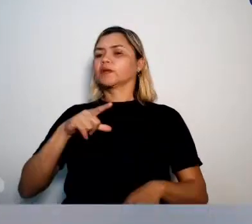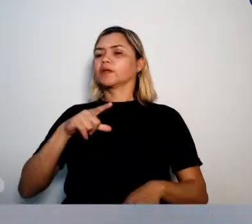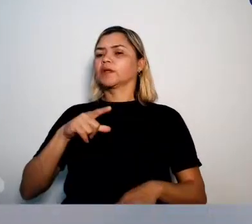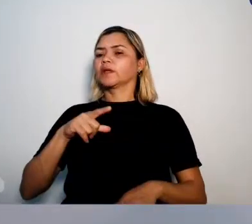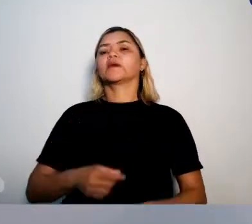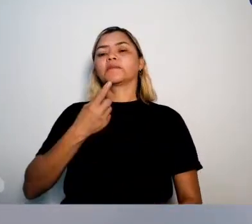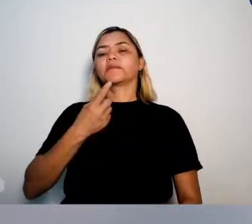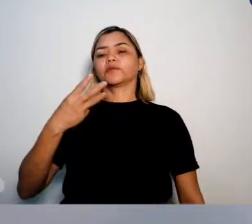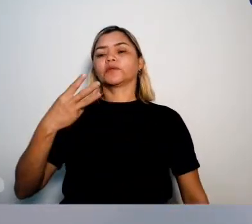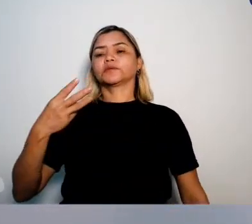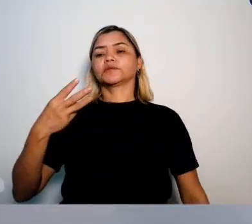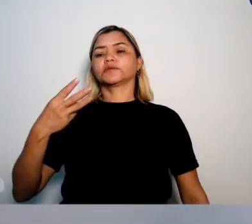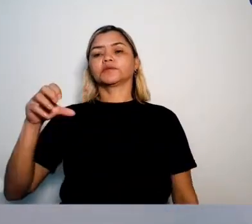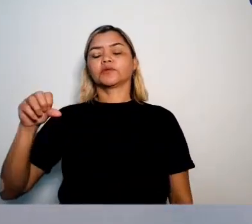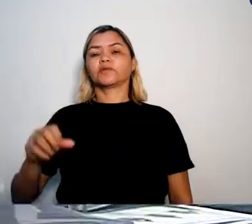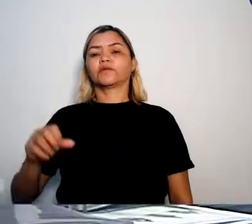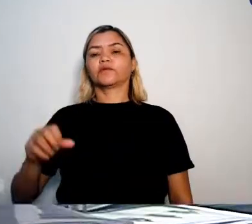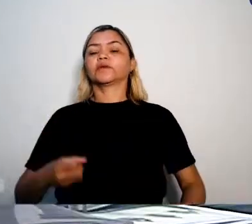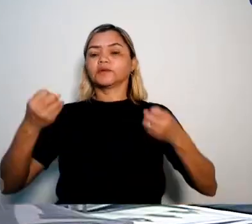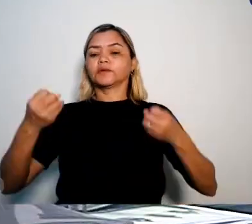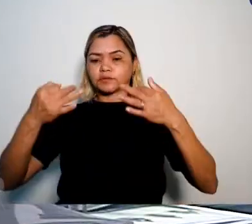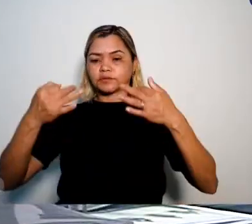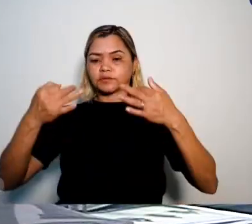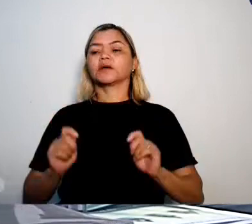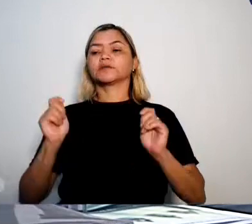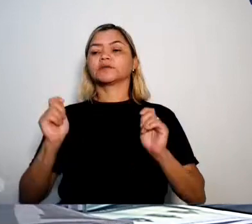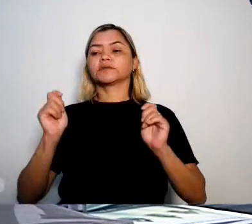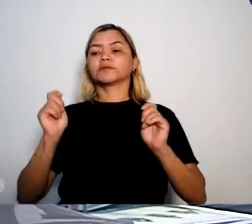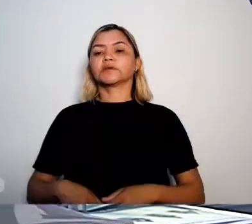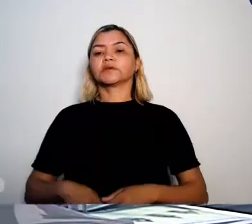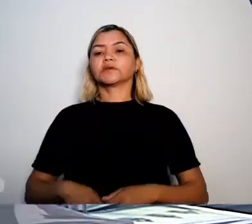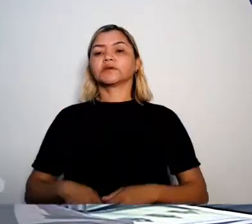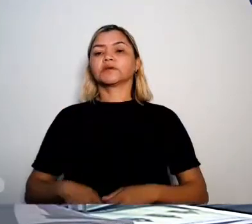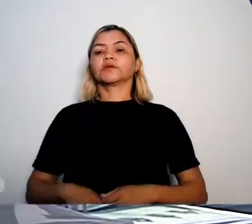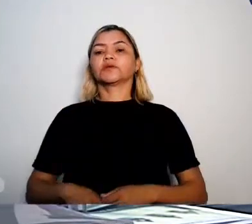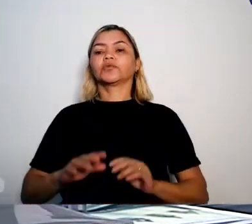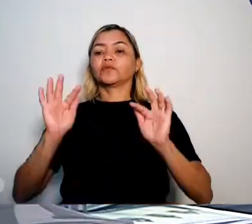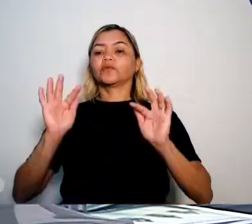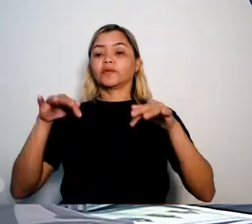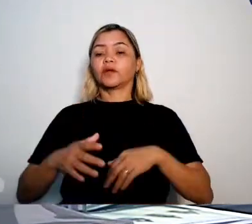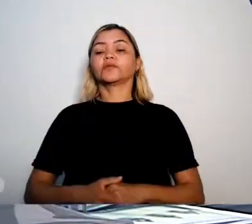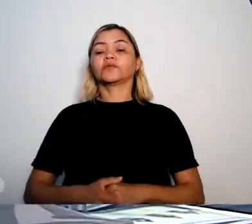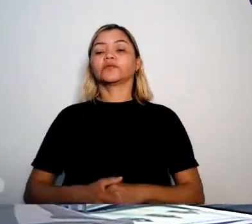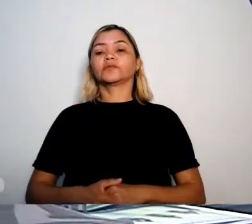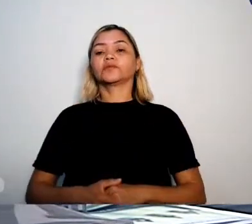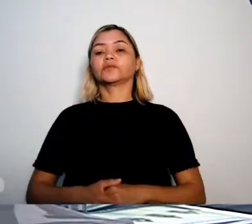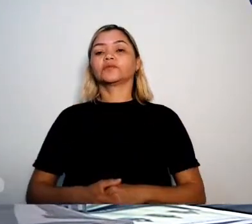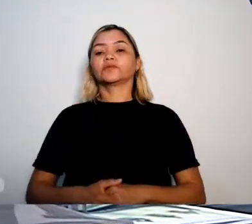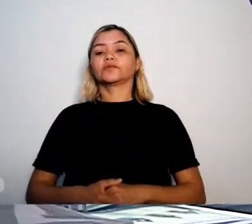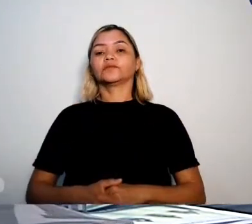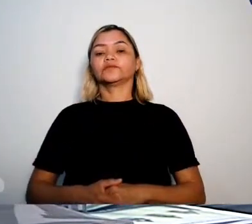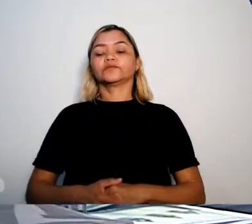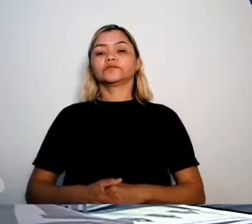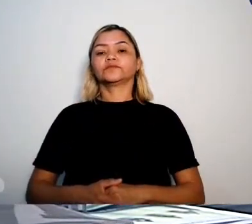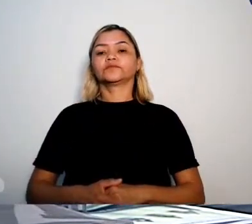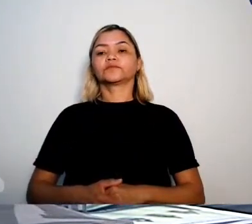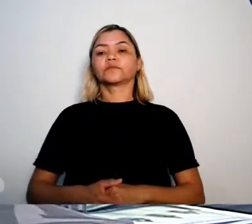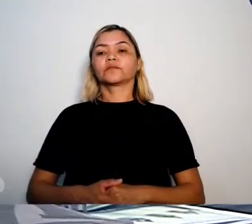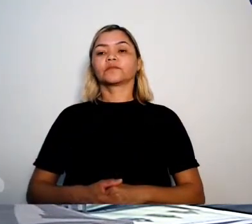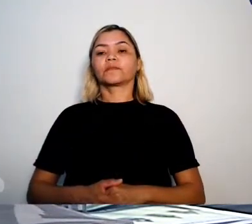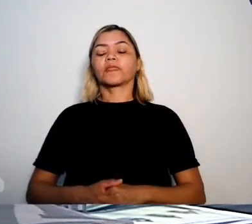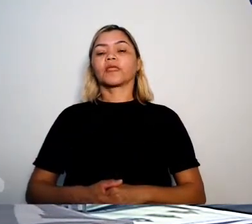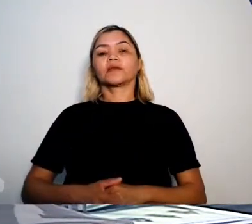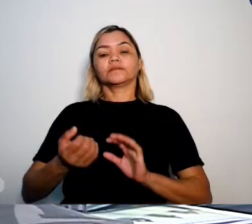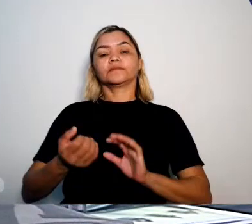regimental, presidência, será discutido no final do pequeno expediente. Requerimento número